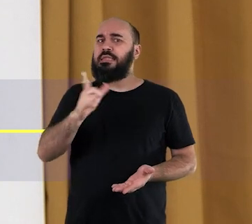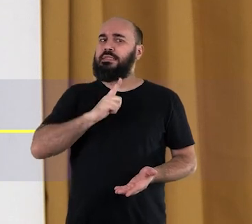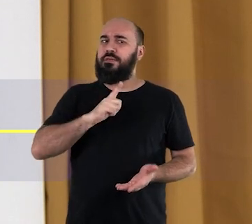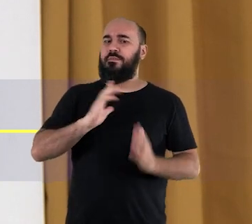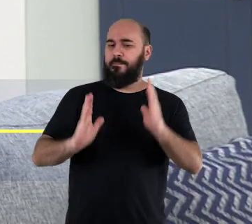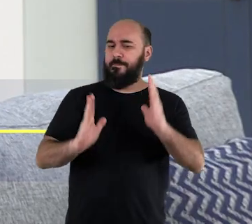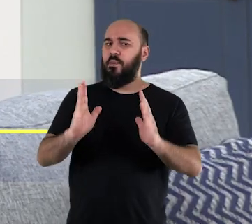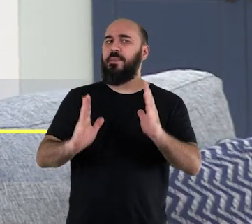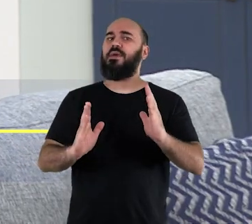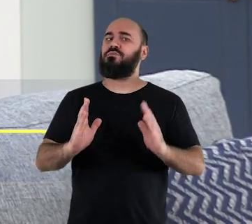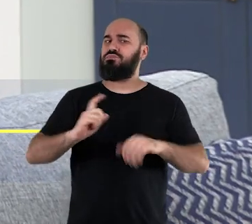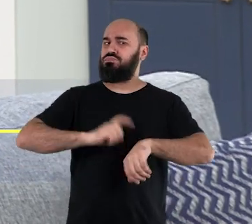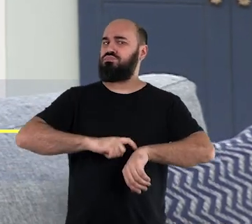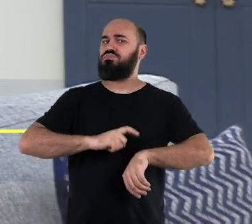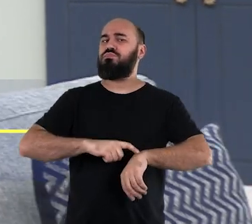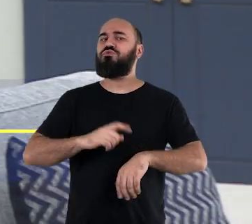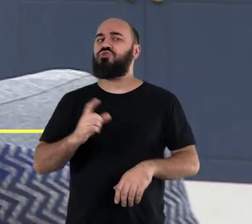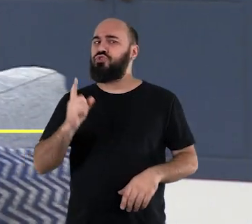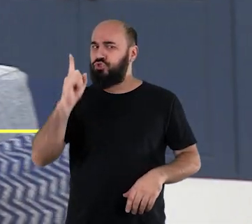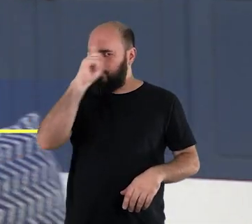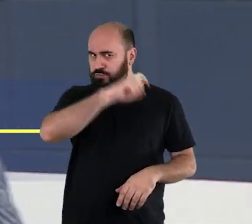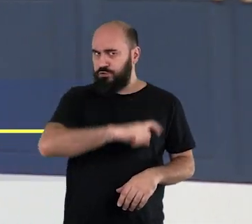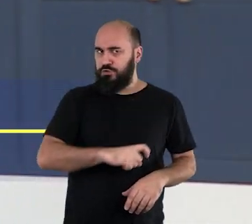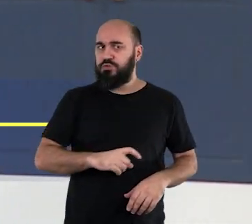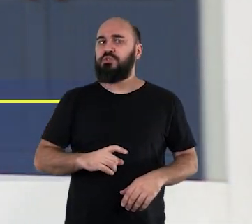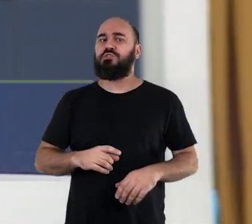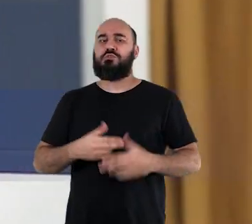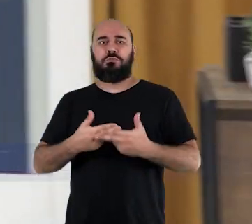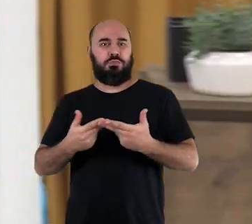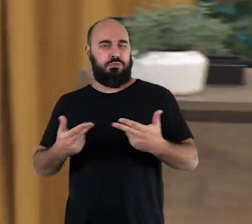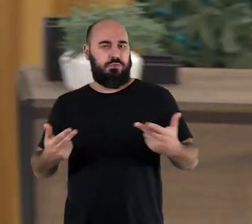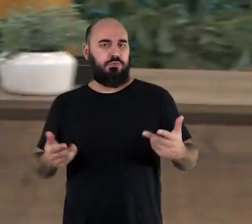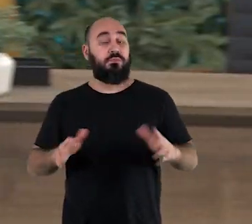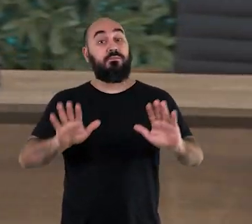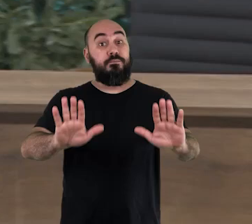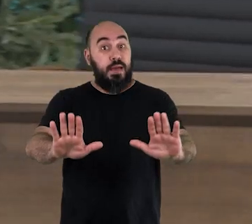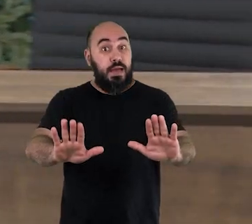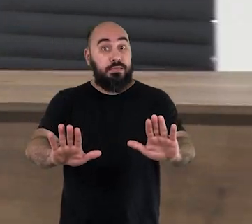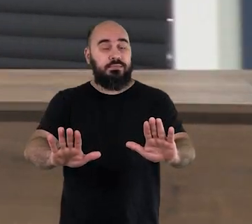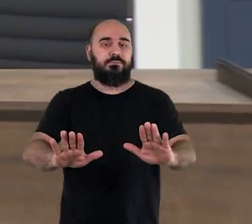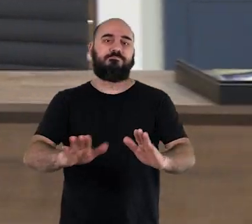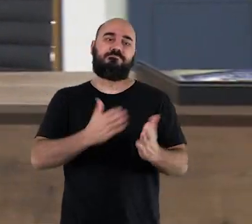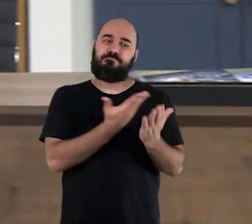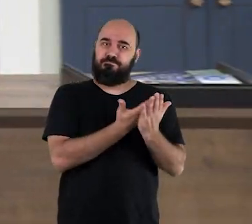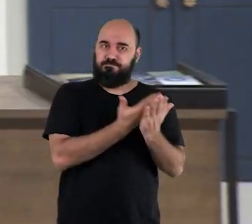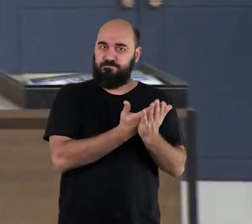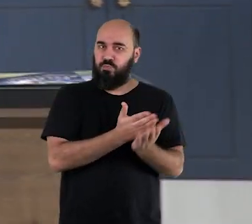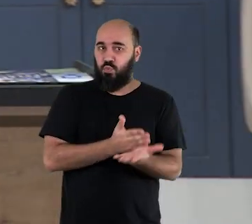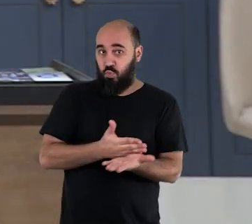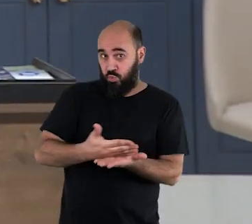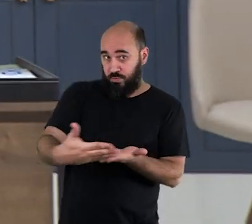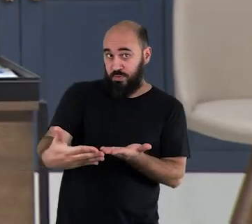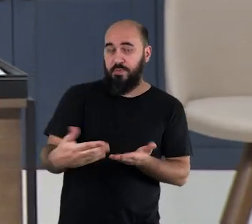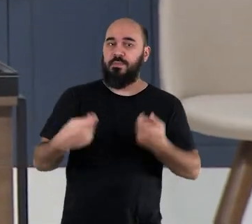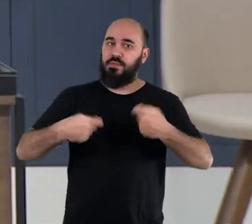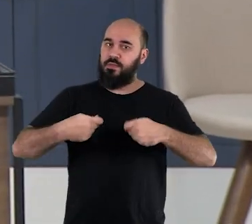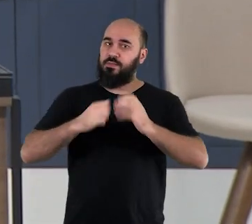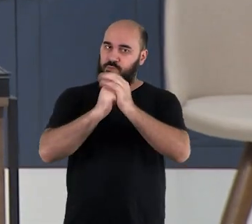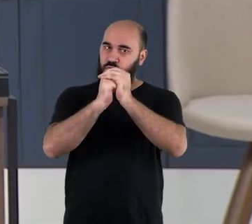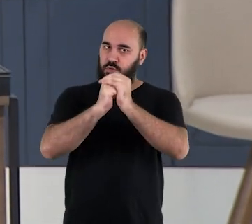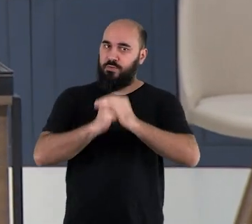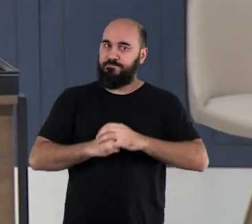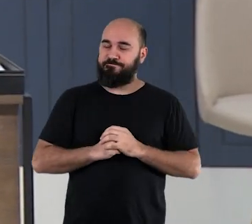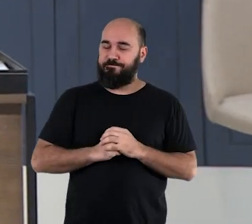difíceis. Mas antes do estudo da Bíblia, a gente sempre ora aqui no programa A Voz da Profecia. Ore a Deus comigo